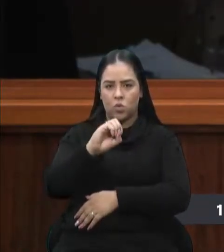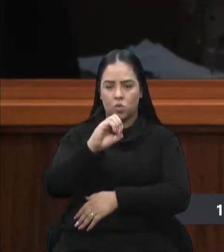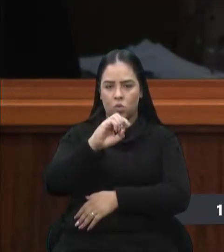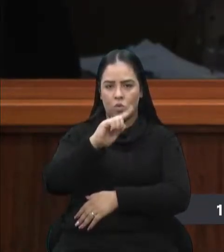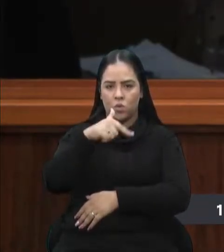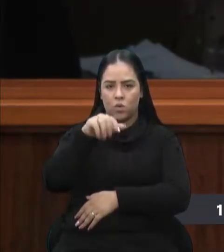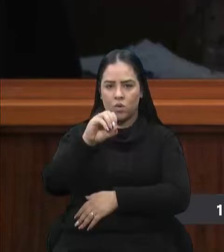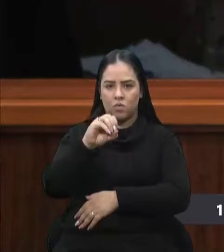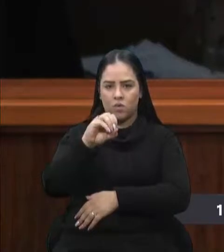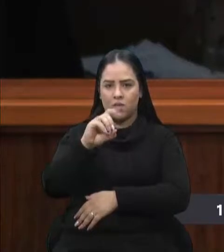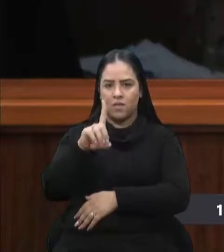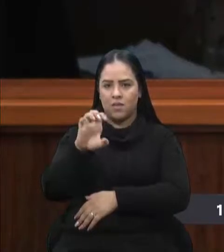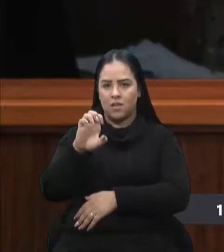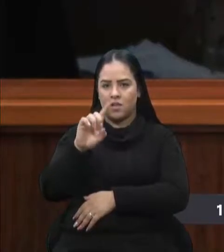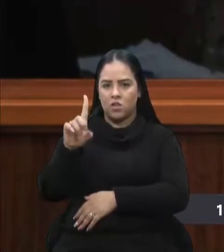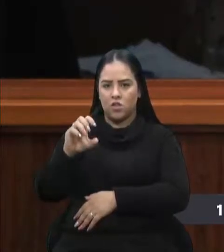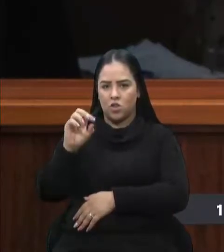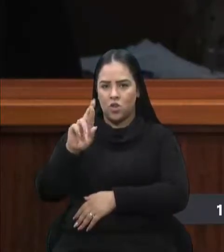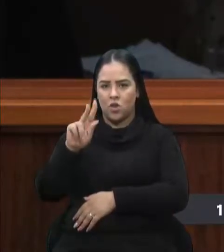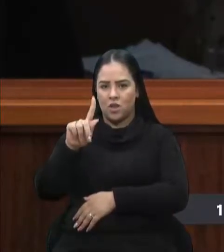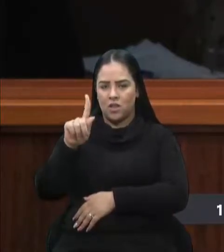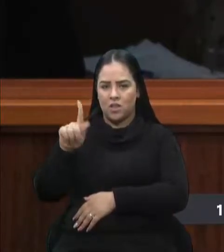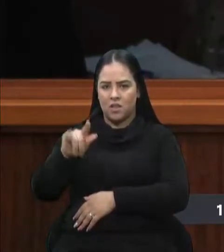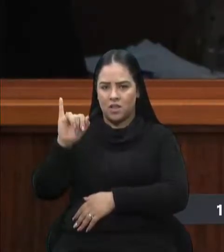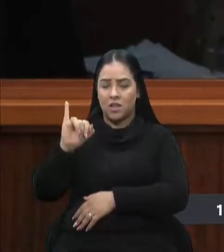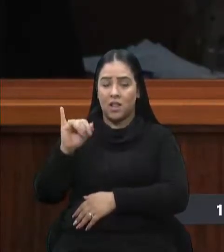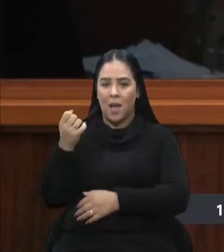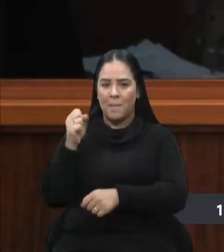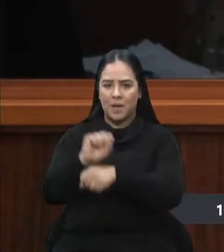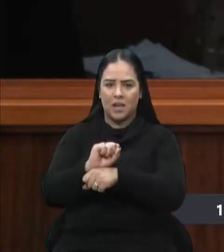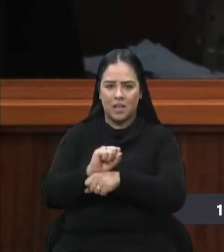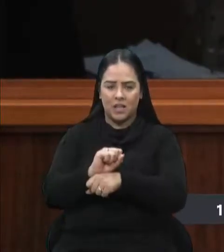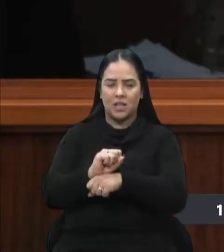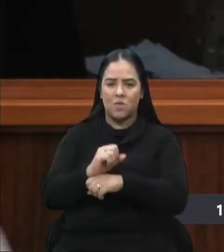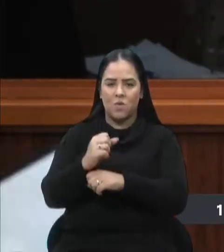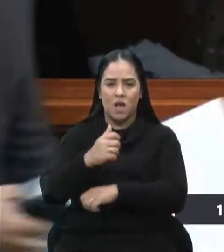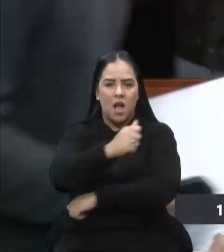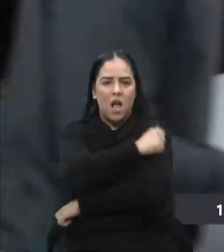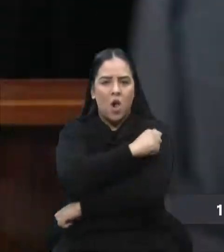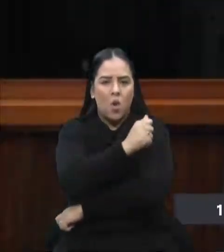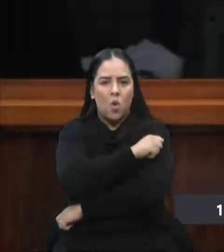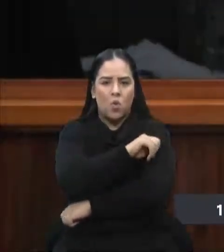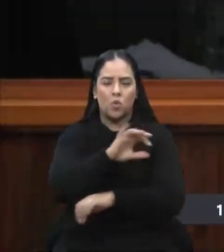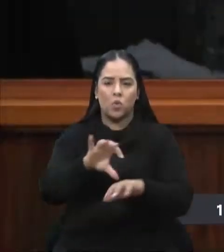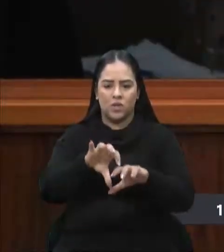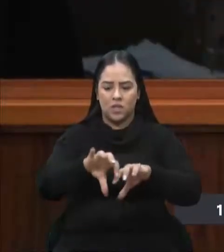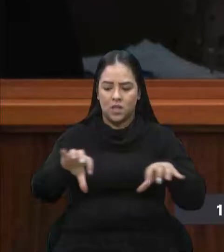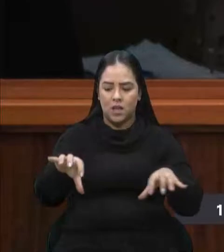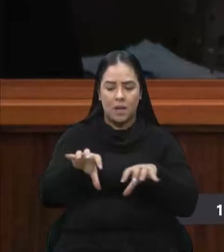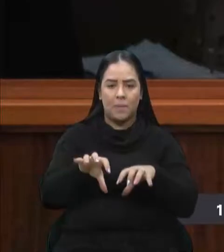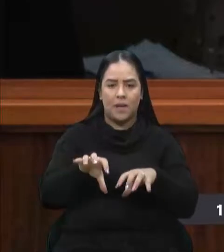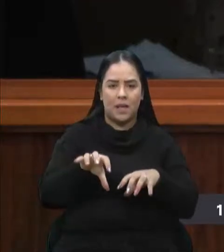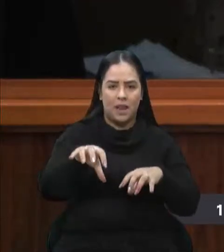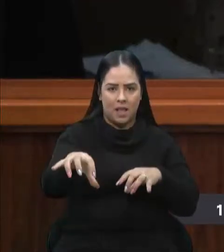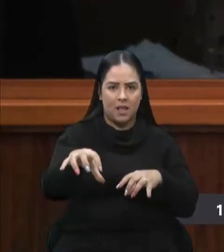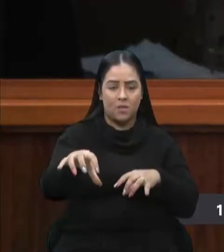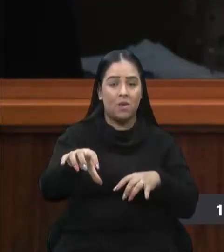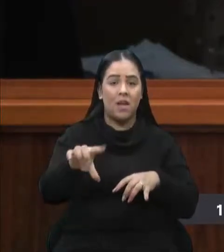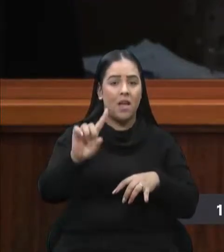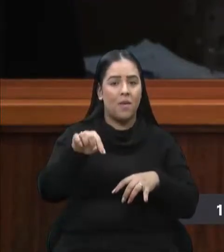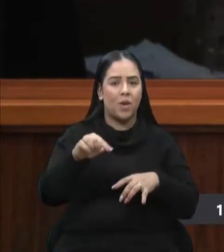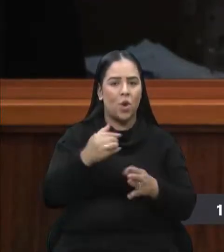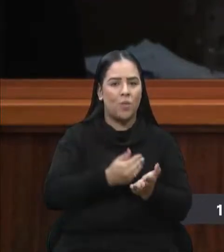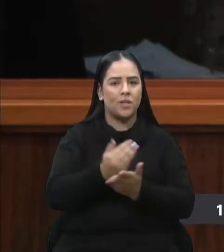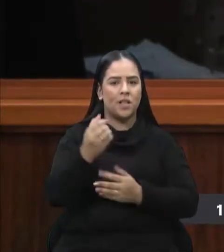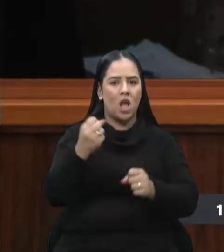está parada, que os alunos estão separados em locais, desde o início do ano era para começar as